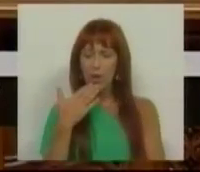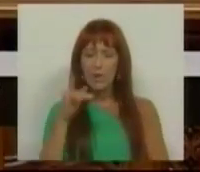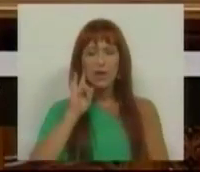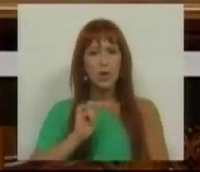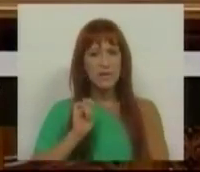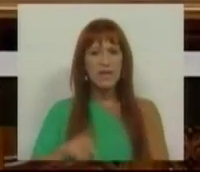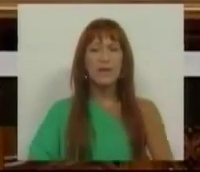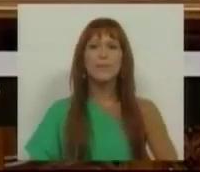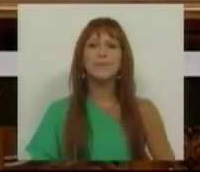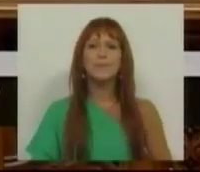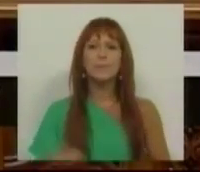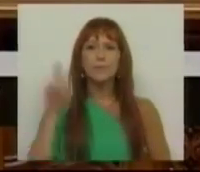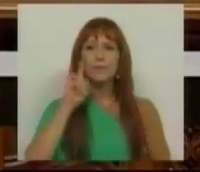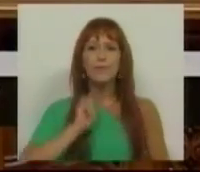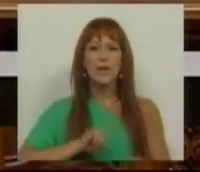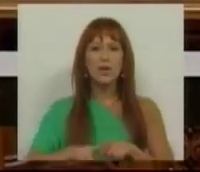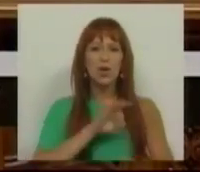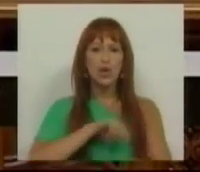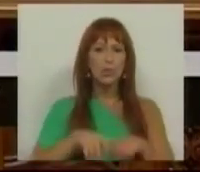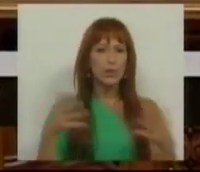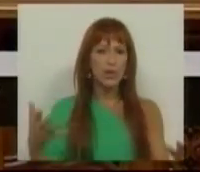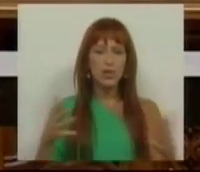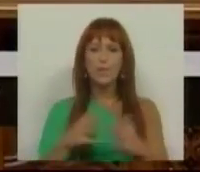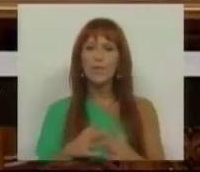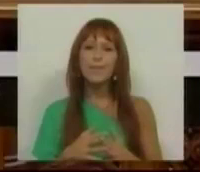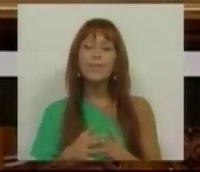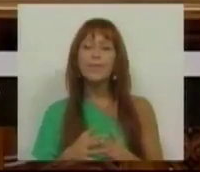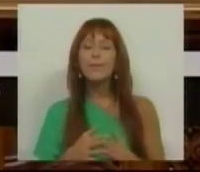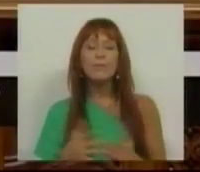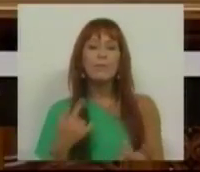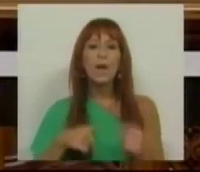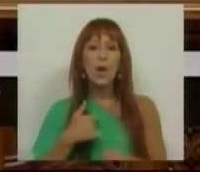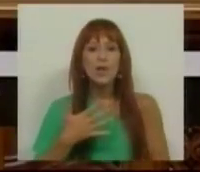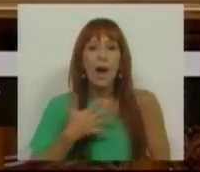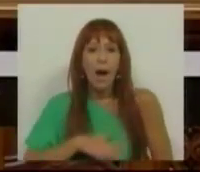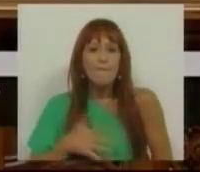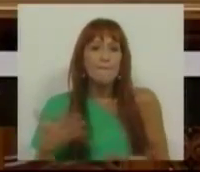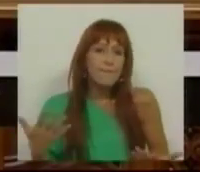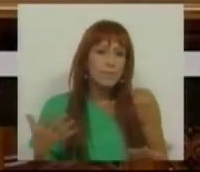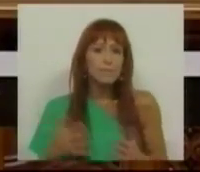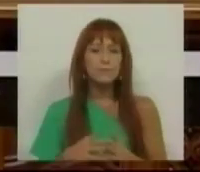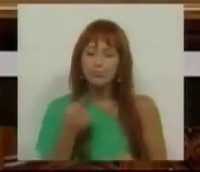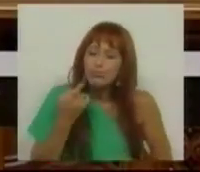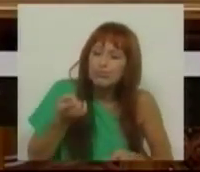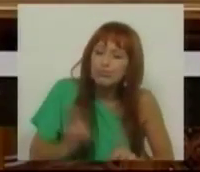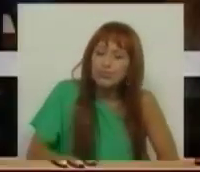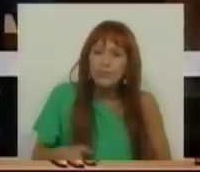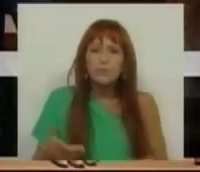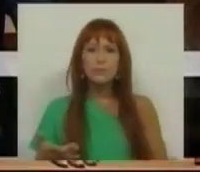Muito obrigada, Sra. Presidente, Sras. Deputadas, Srs. Deputados. Nós queremos